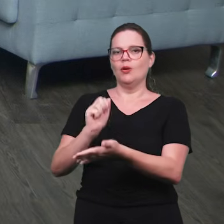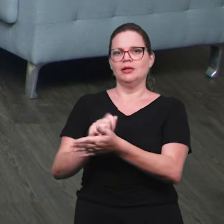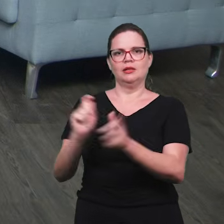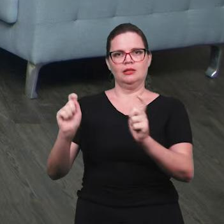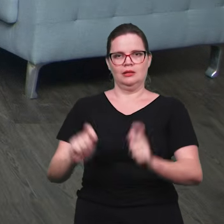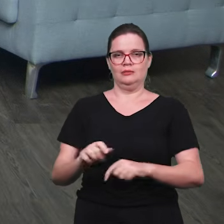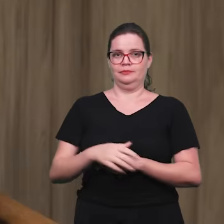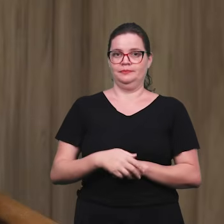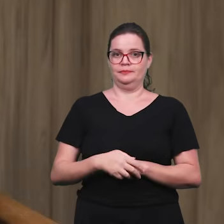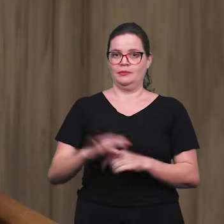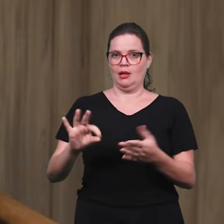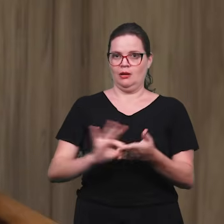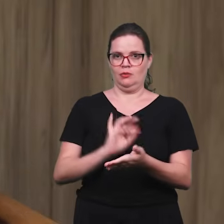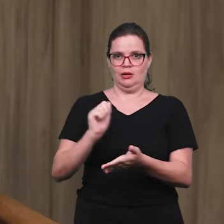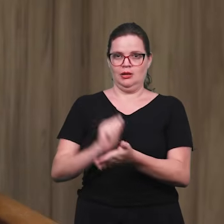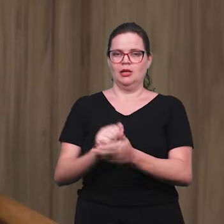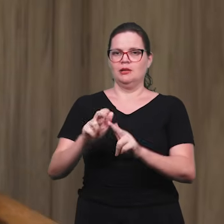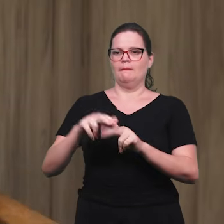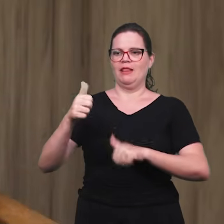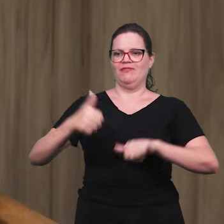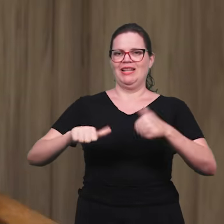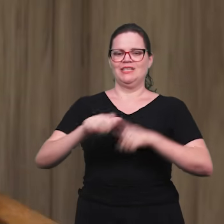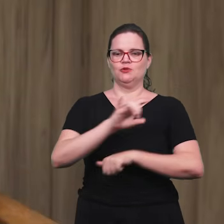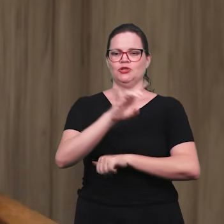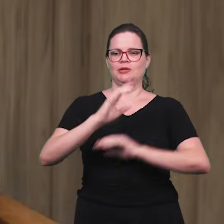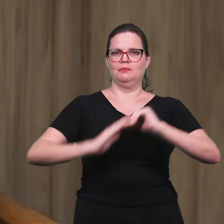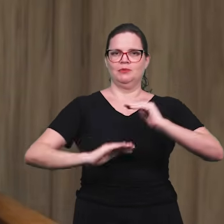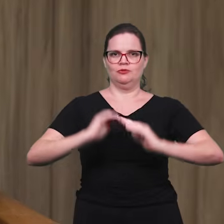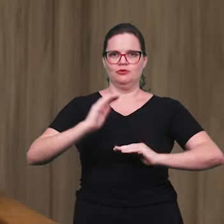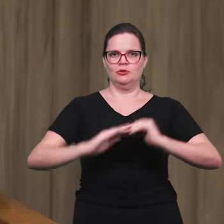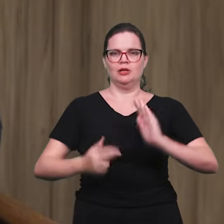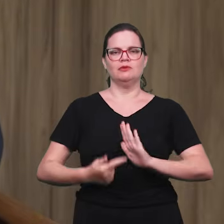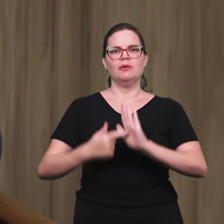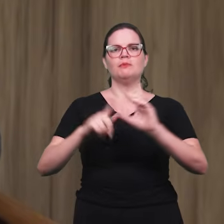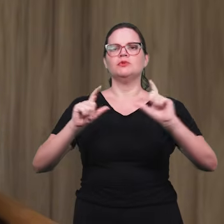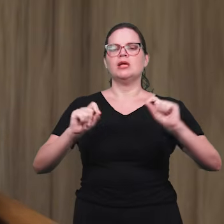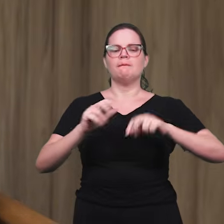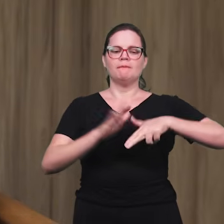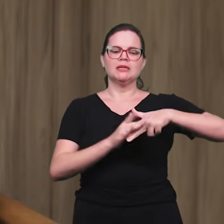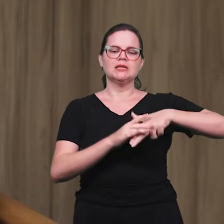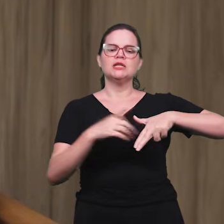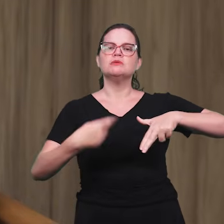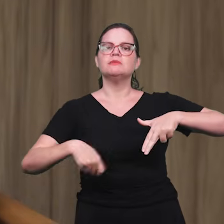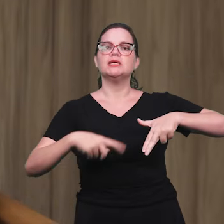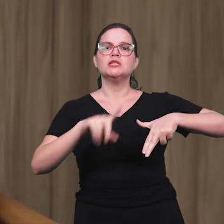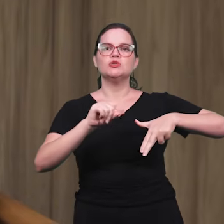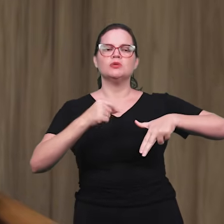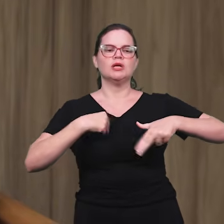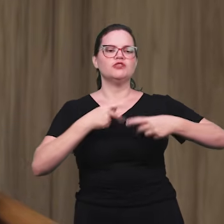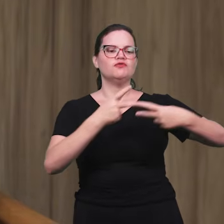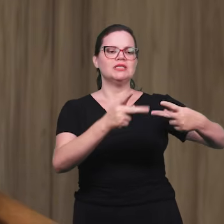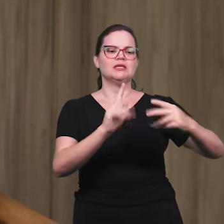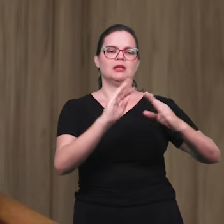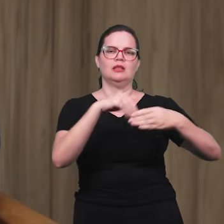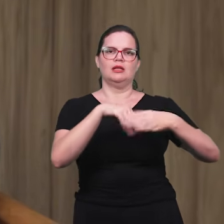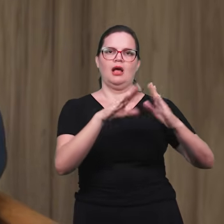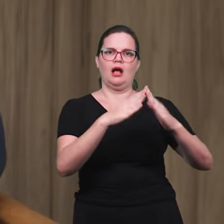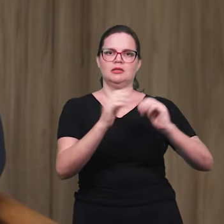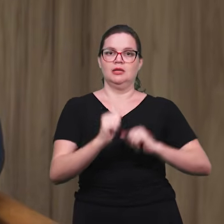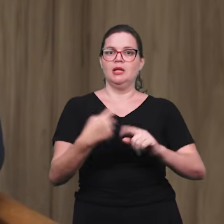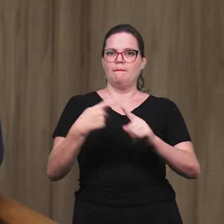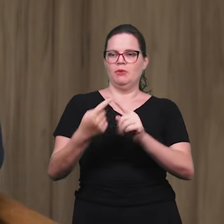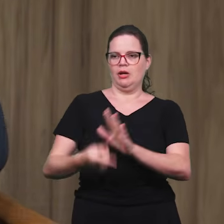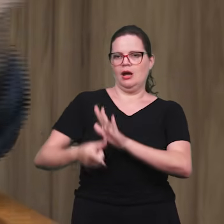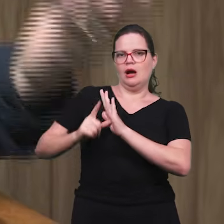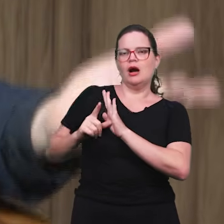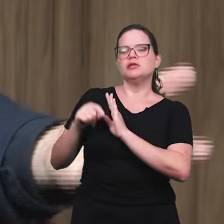cadastro. E esse cadastro, através das avaliações dos profissionais, ele estabelece o que esse paciente precisa para domicílio, pós a alta do